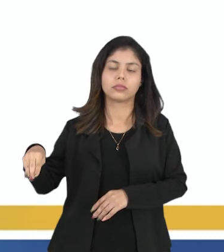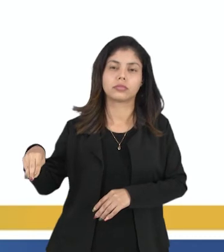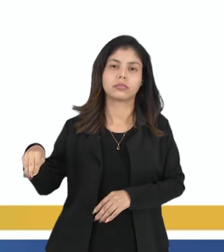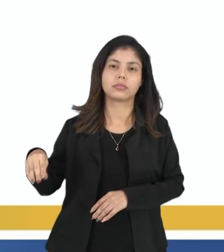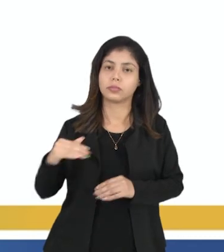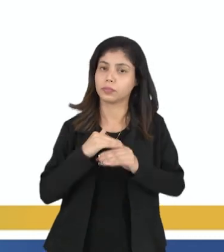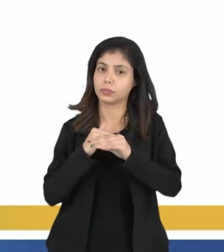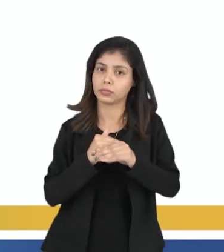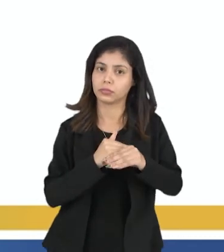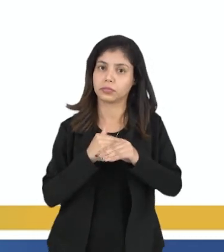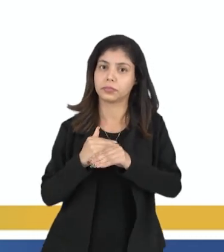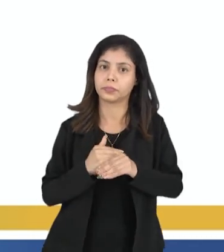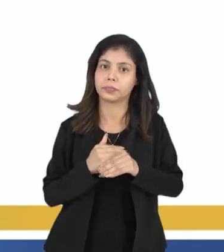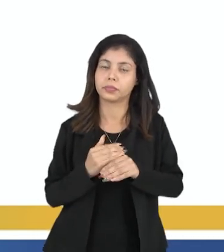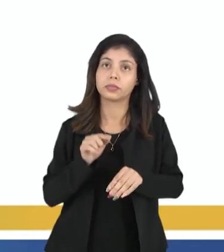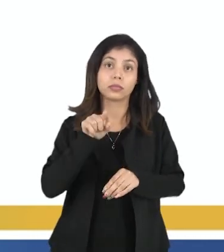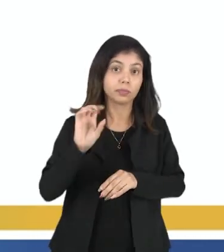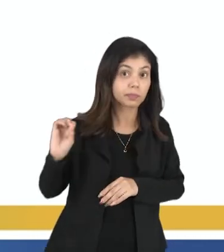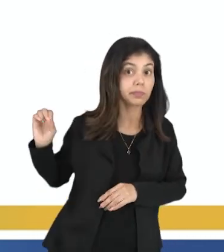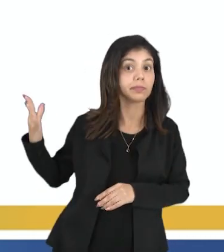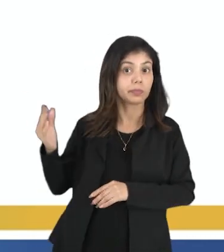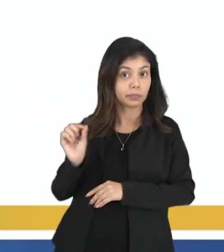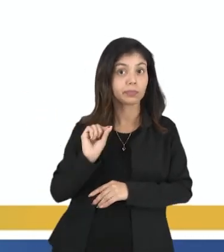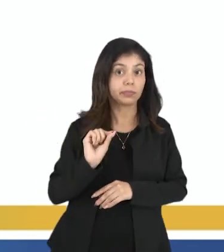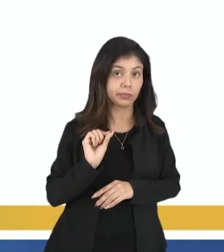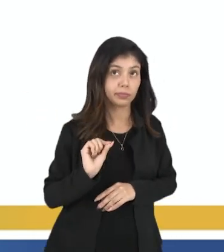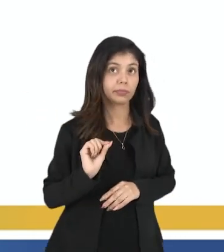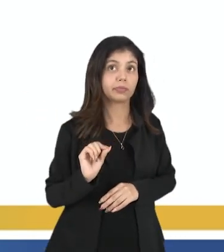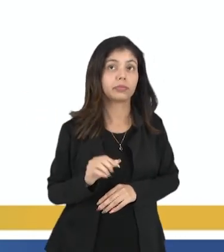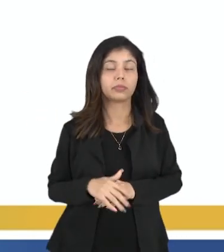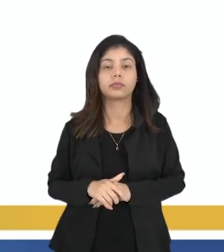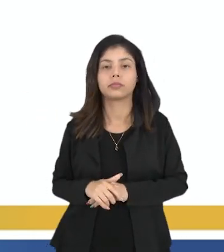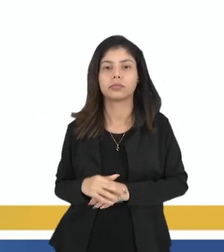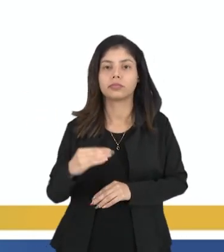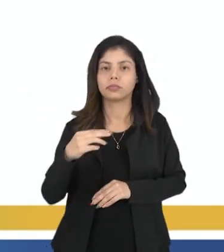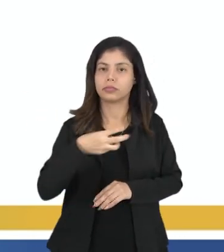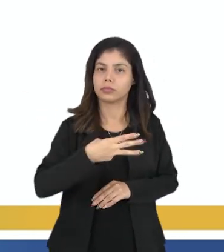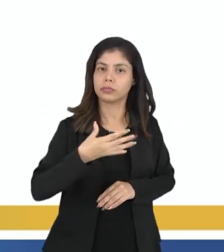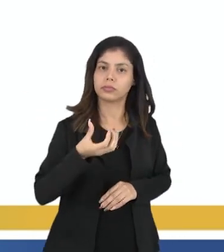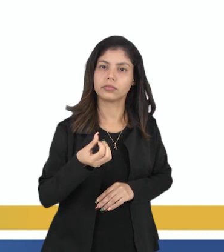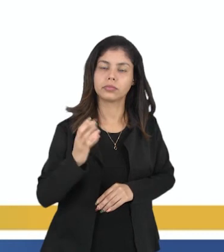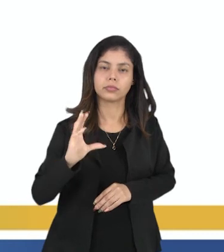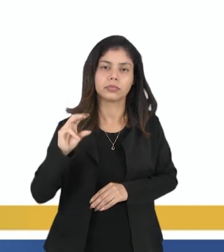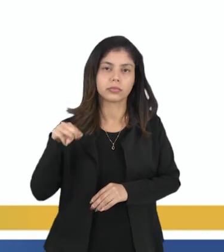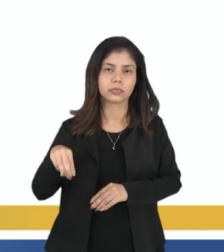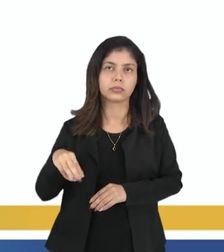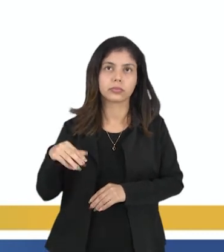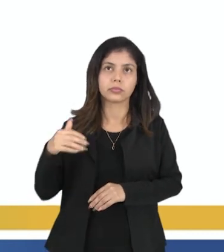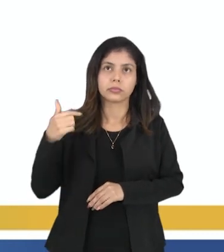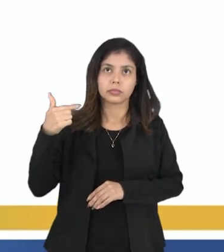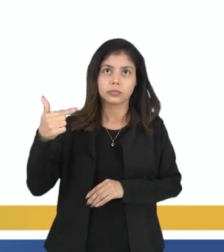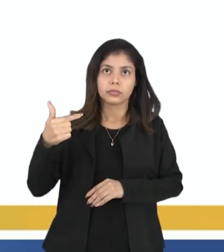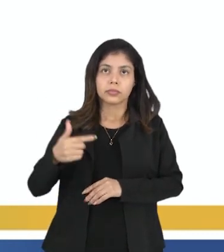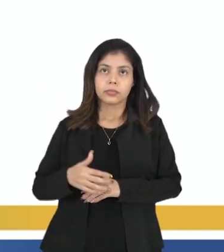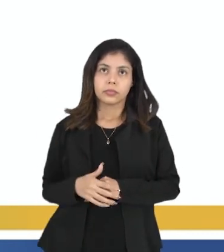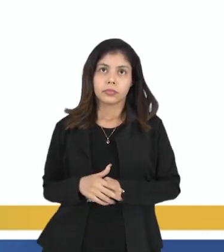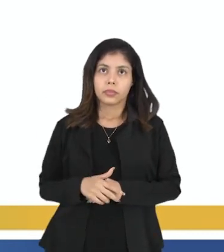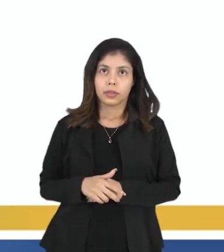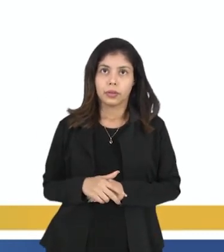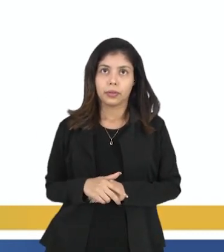o iguais e aí nesse caso nós temos a área da base igual a 36 cm quadrados